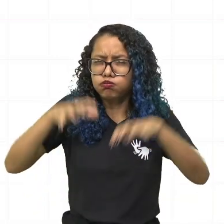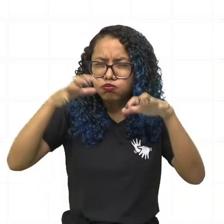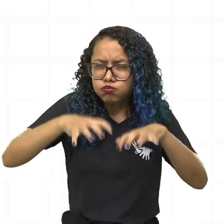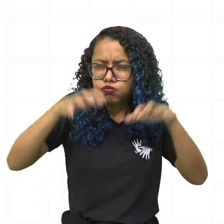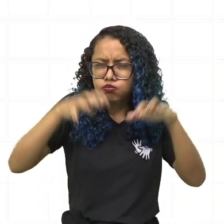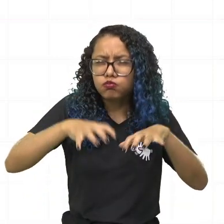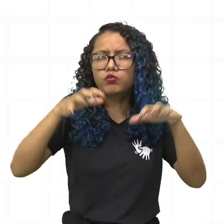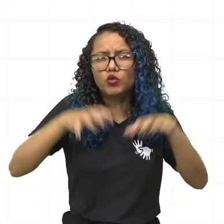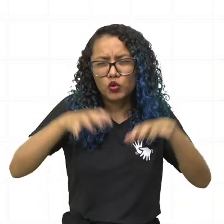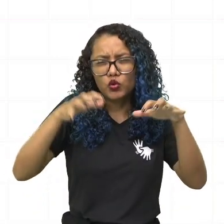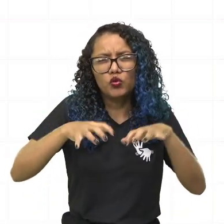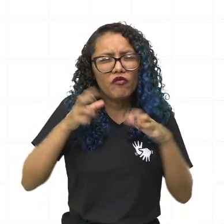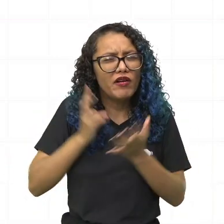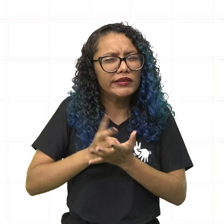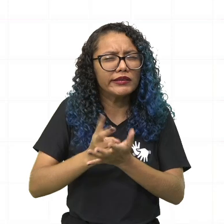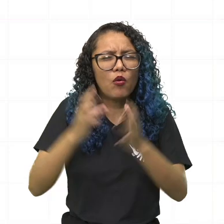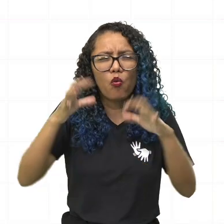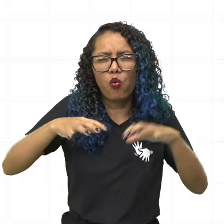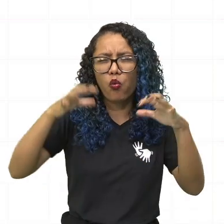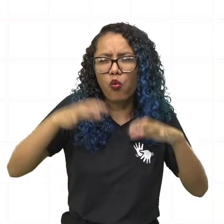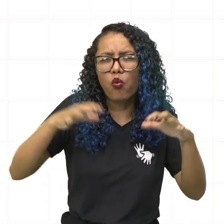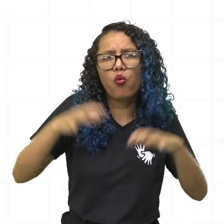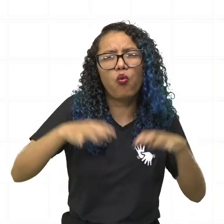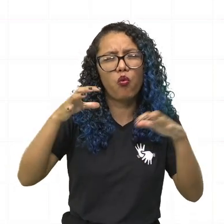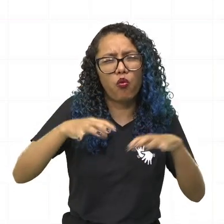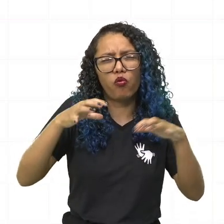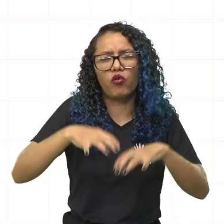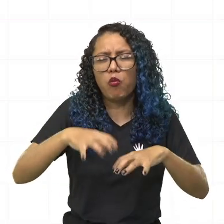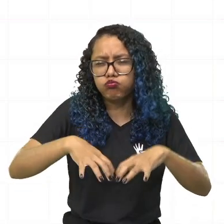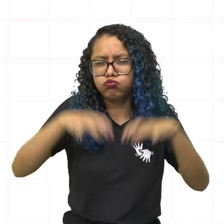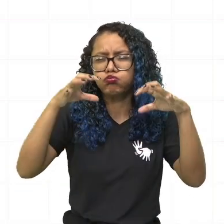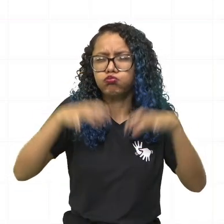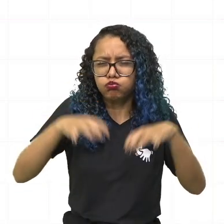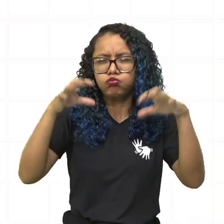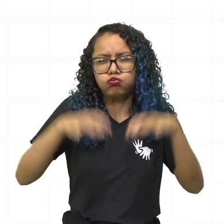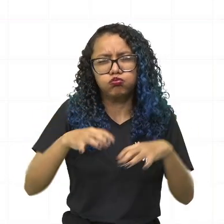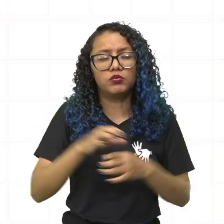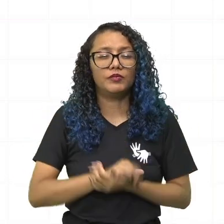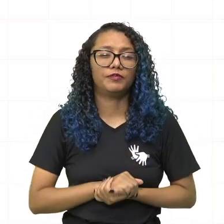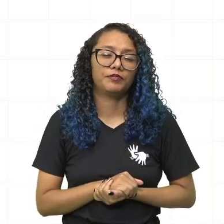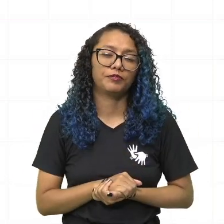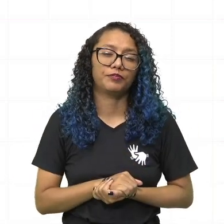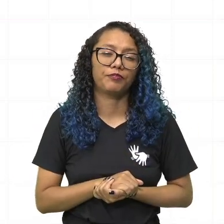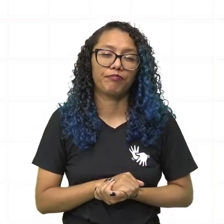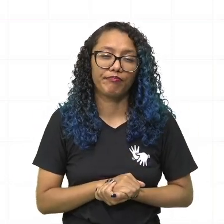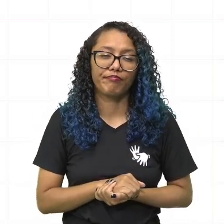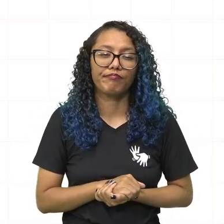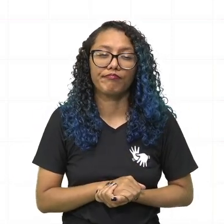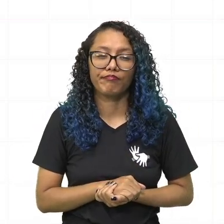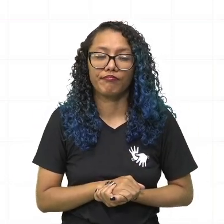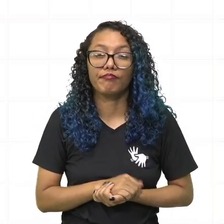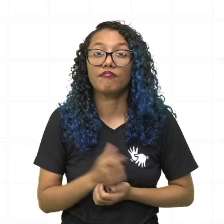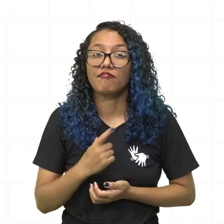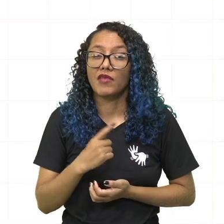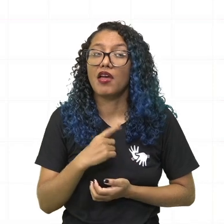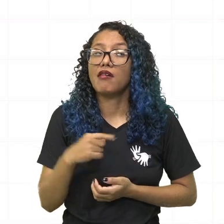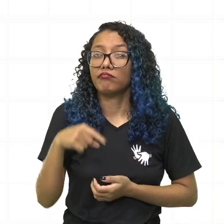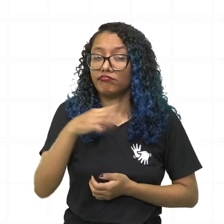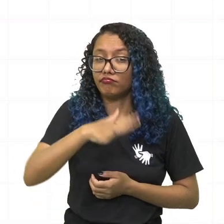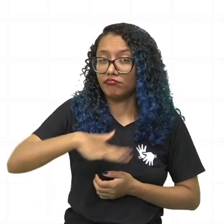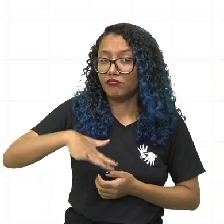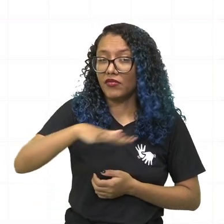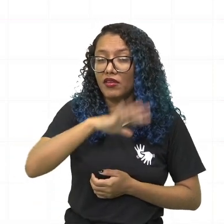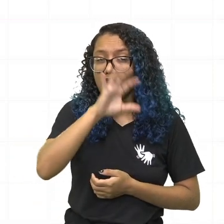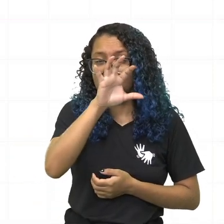está escrito aí, né? As chuvas são abundantes, ou seja, chove muito nessa região do Brasil,